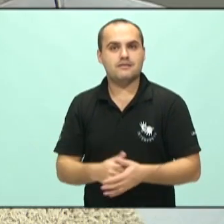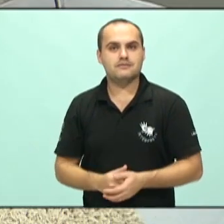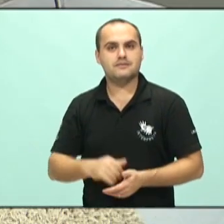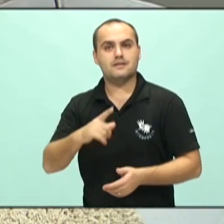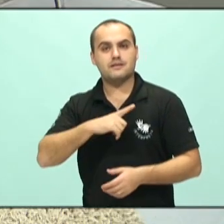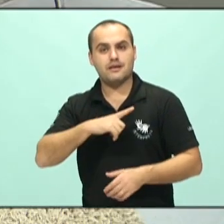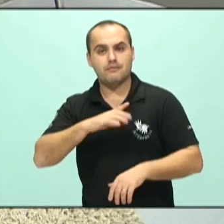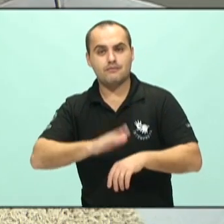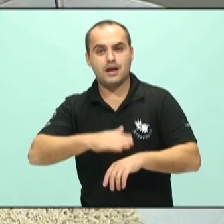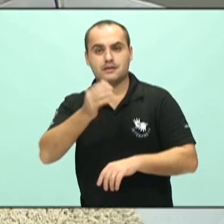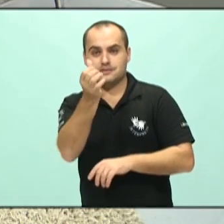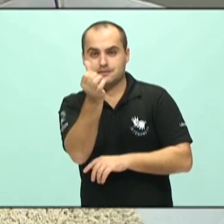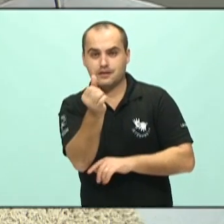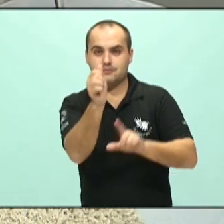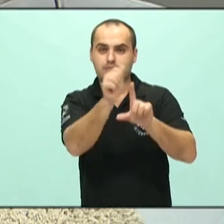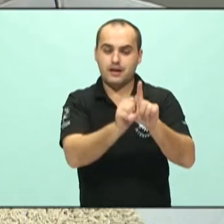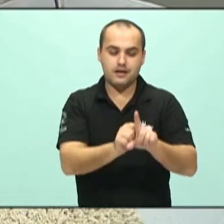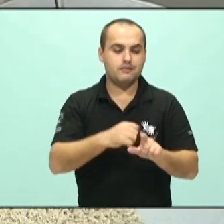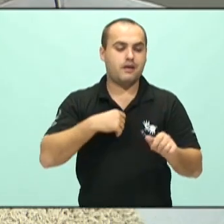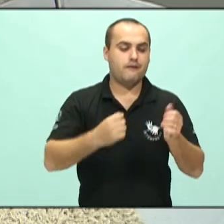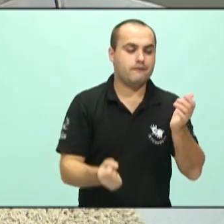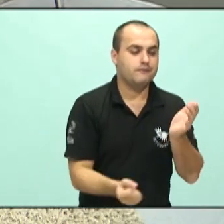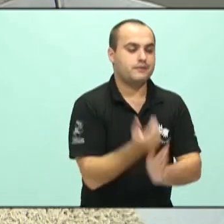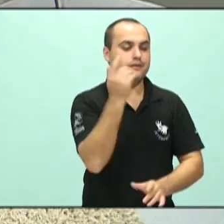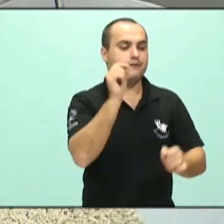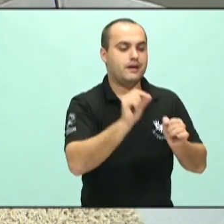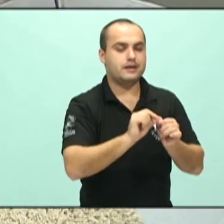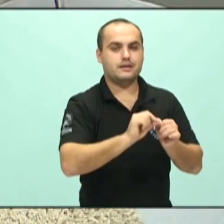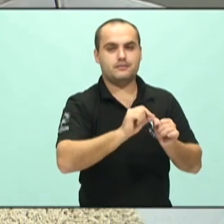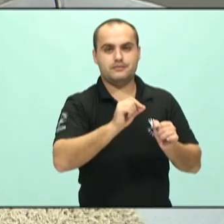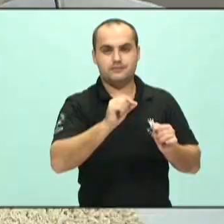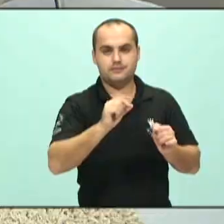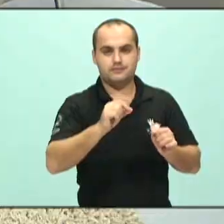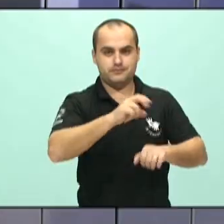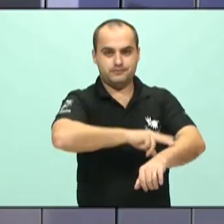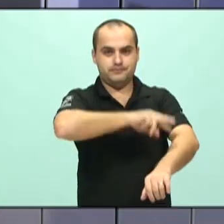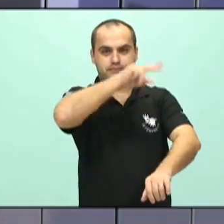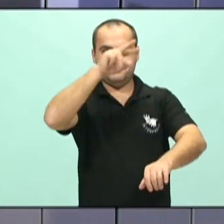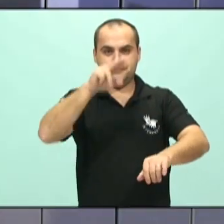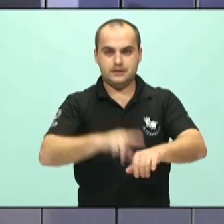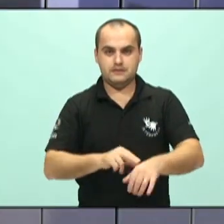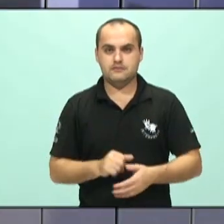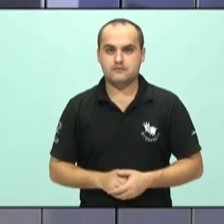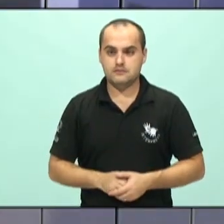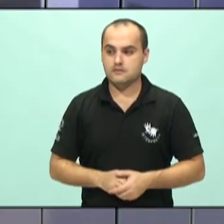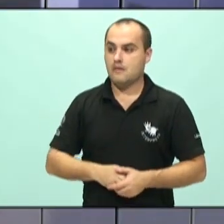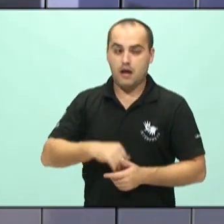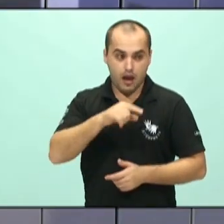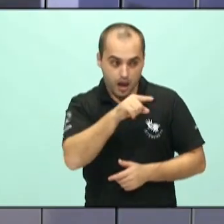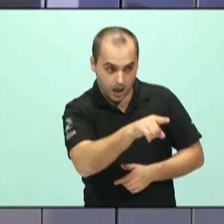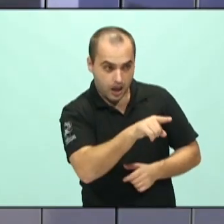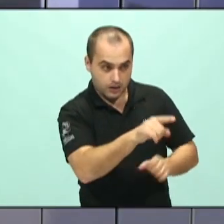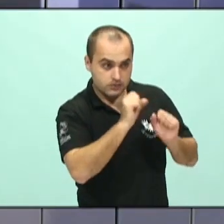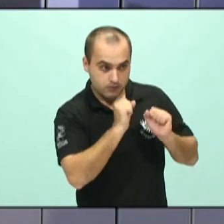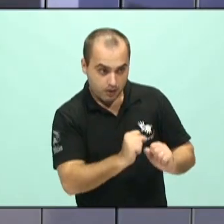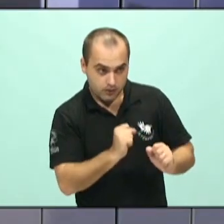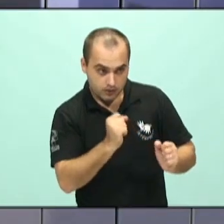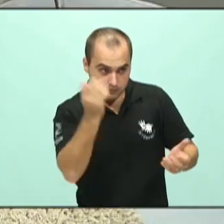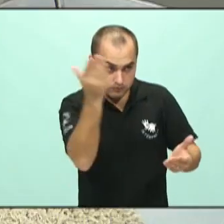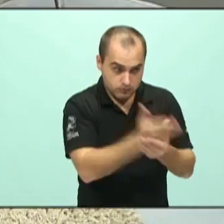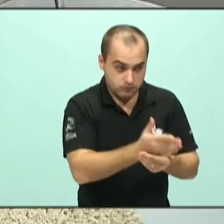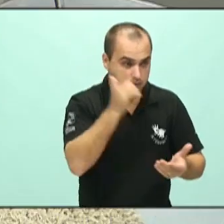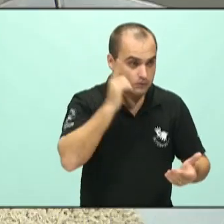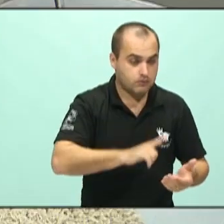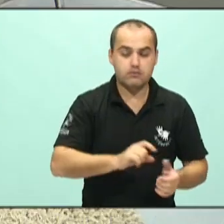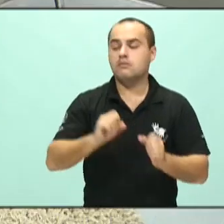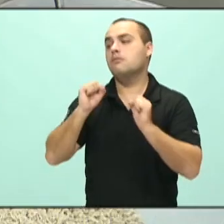mais 6 meses, então, para eles fazerem as passarelas. Eles podem recorrer ainda? Eles podem recorrer. Você vê, Isso, pode recorrer. Isso é que é xarope, assim,